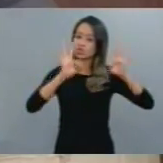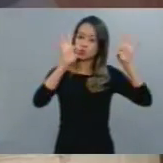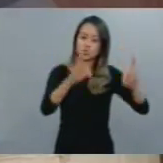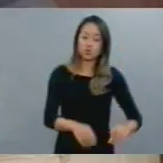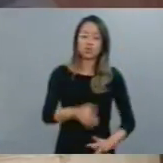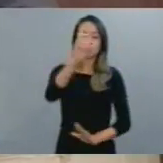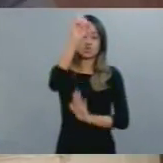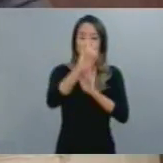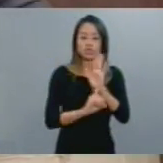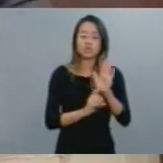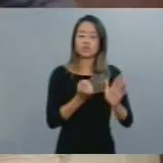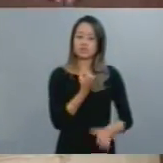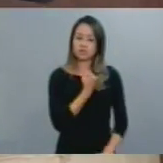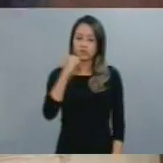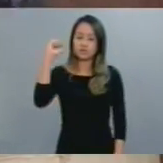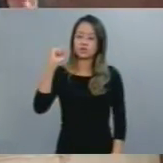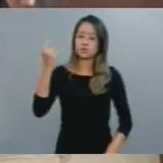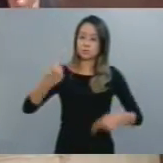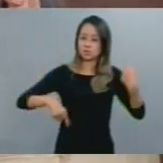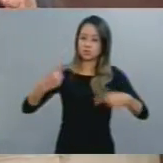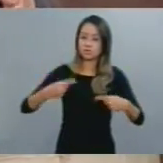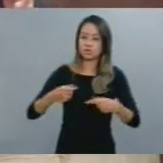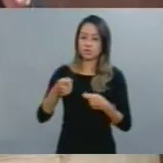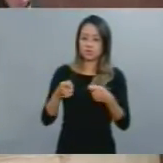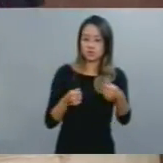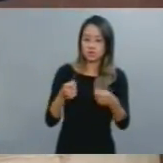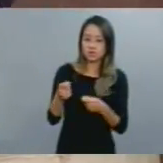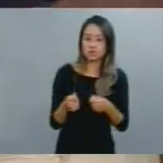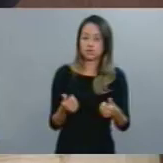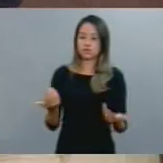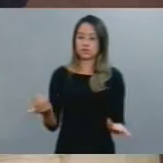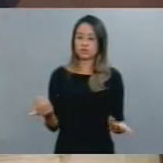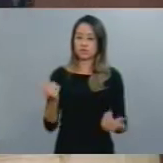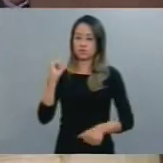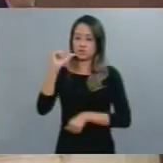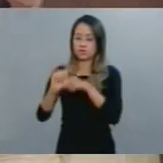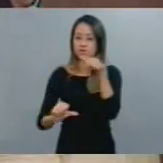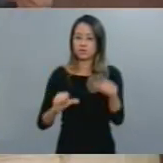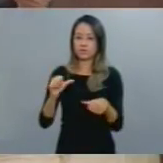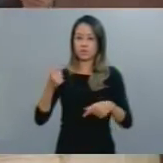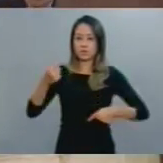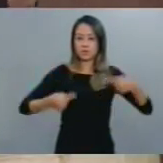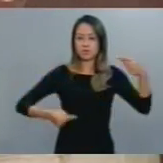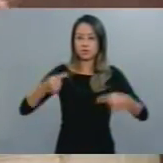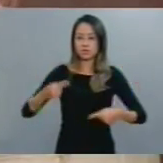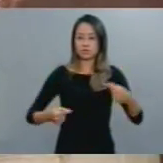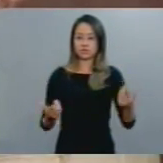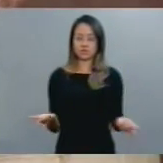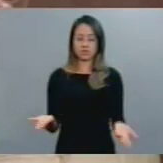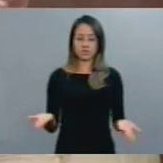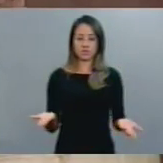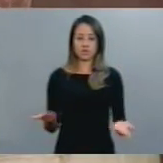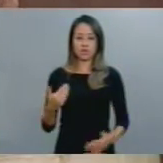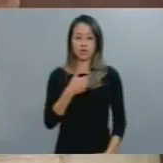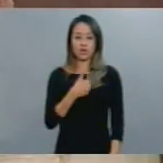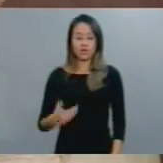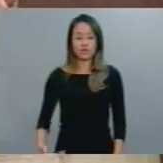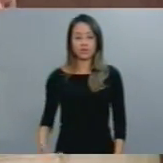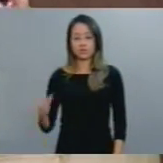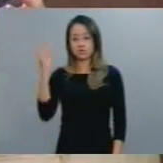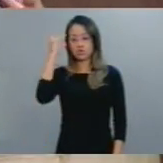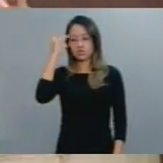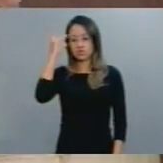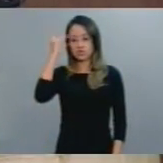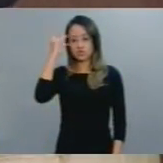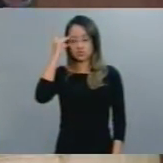sociais, por uma nova política econômica, pela reforma política, contra, inclusive, veja, o governo Dilma, ele é um governo